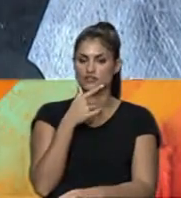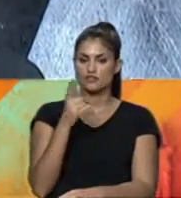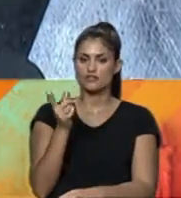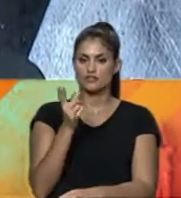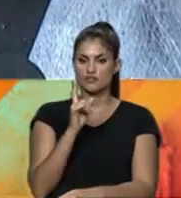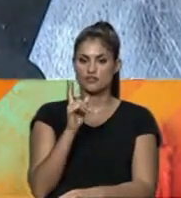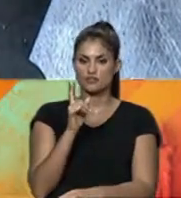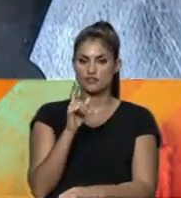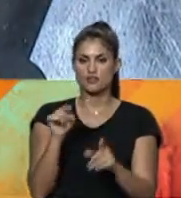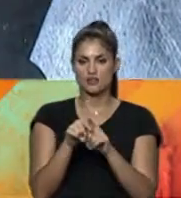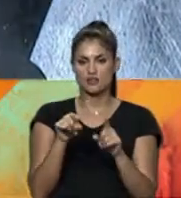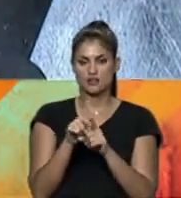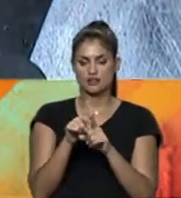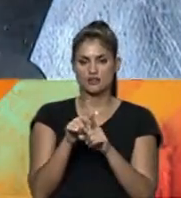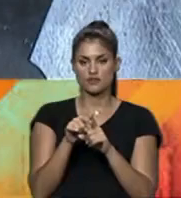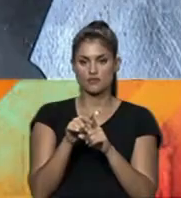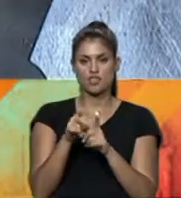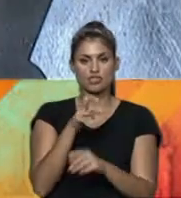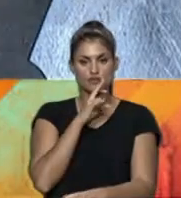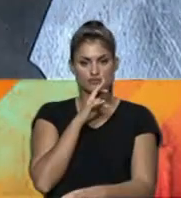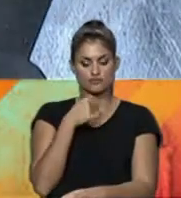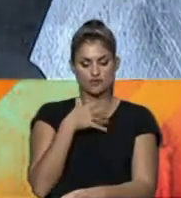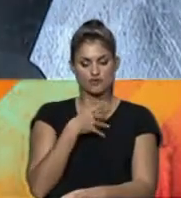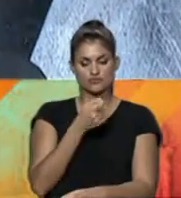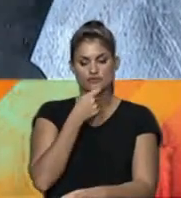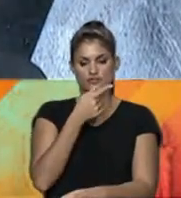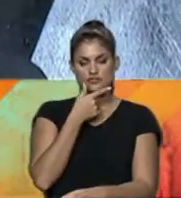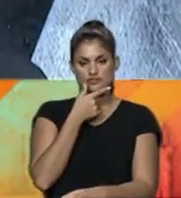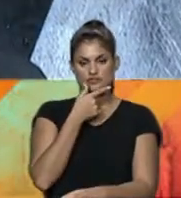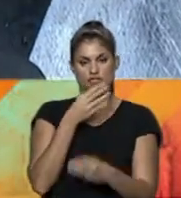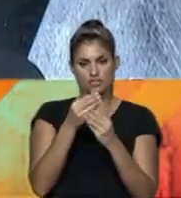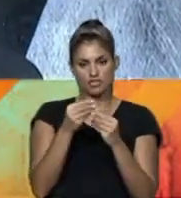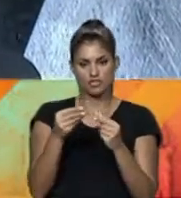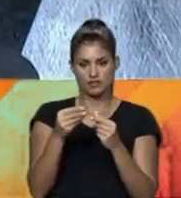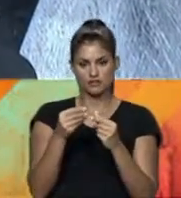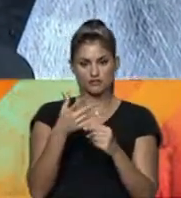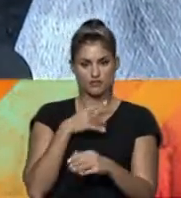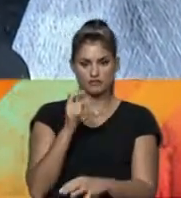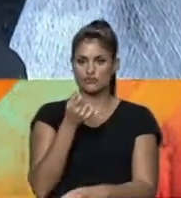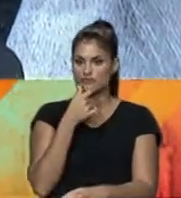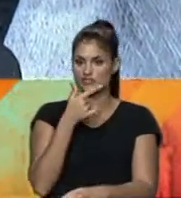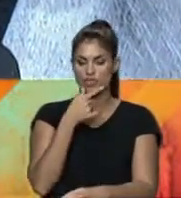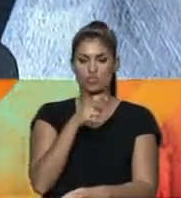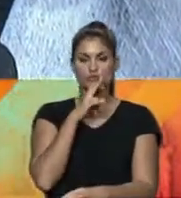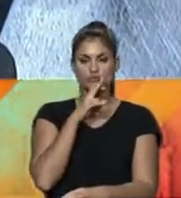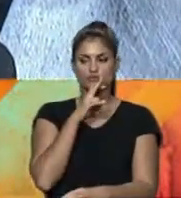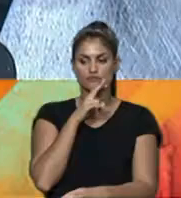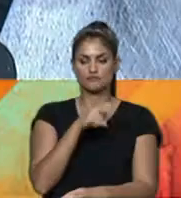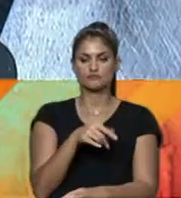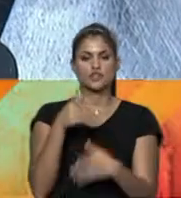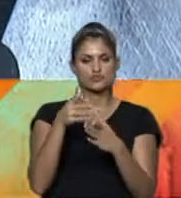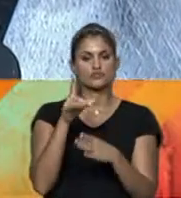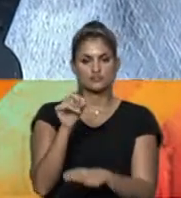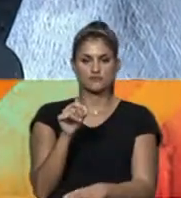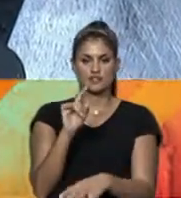pasta que se quer al dente. O feijão, eu gosto de feijão bem cozidinho, não é? Não gosto do feijão al dente. Pronto, mas e ajuda aqui, também